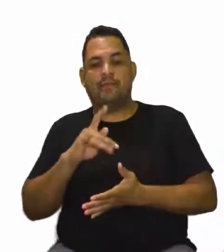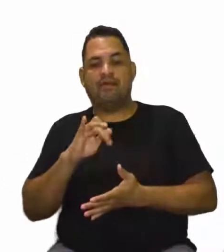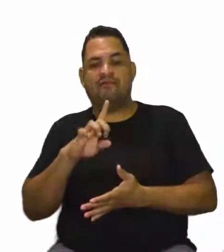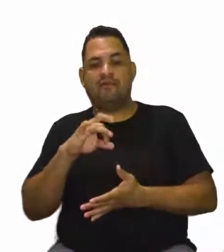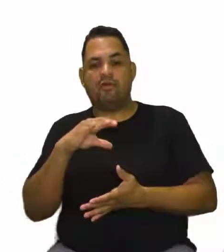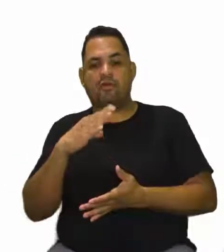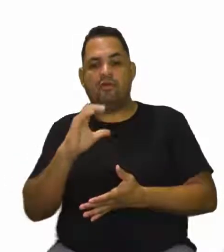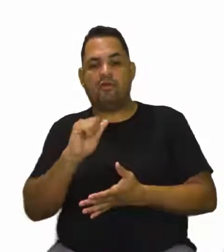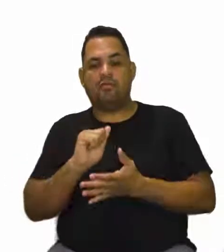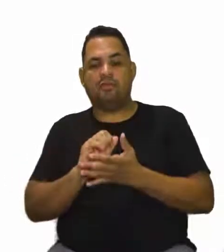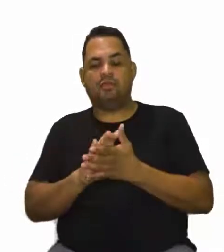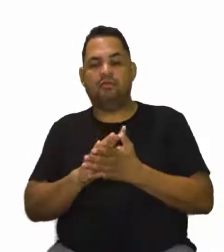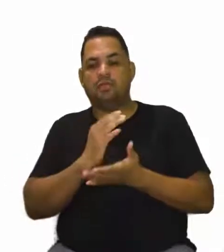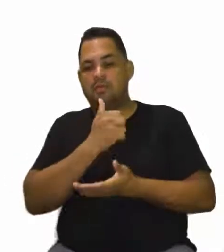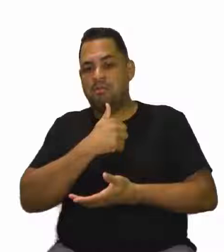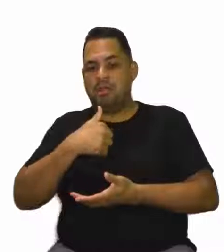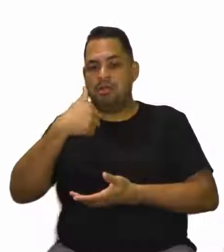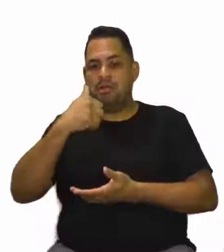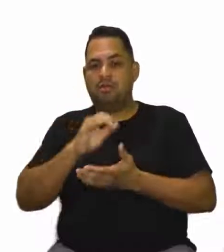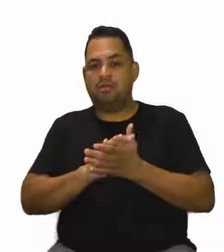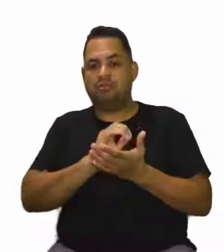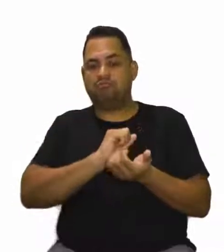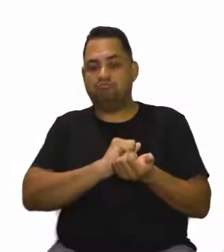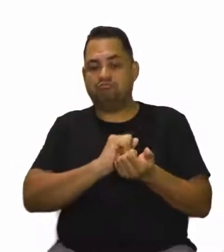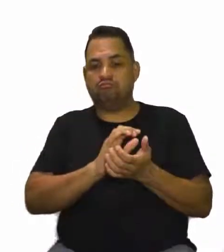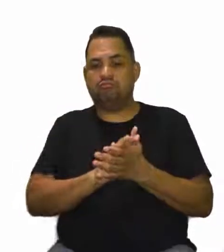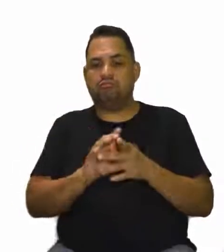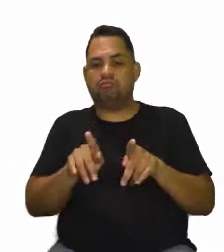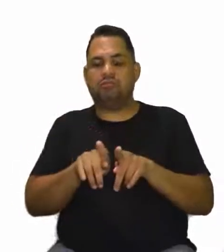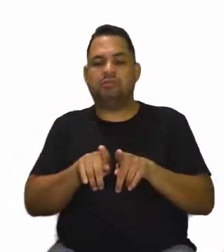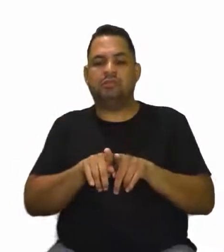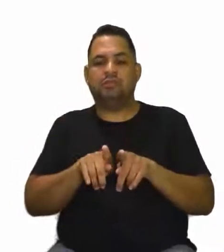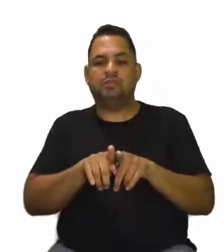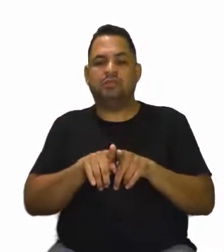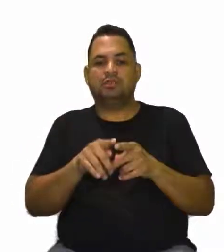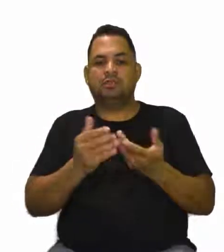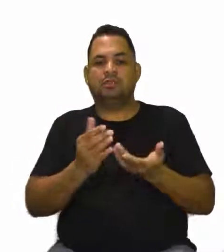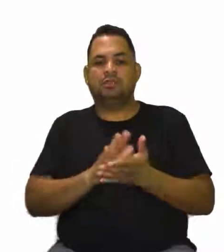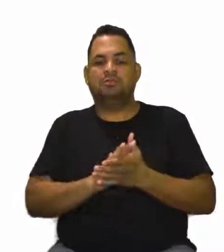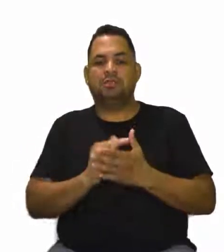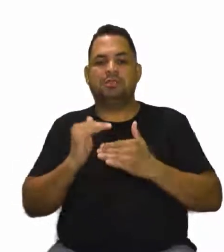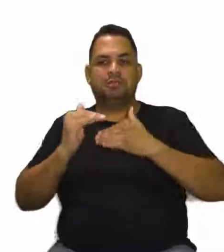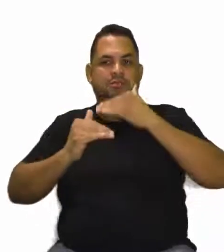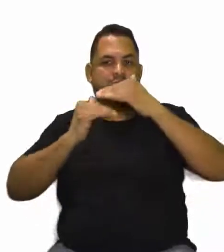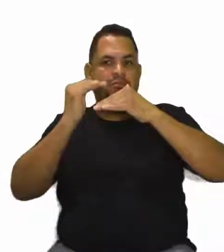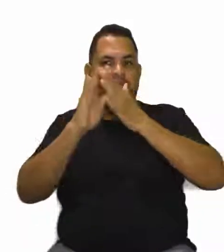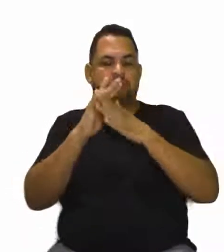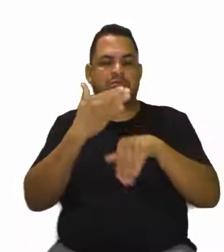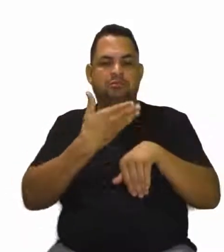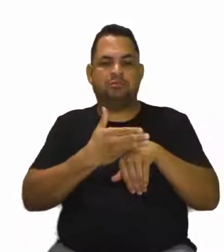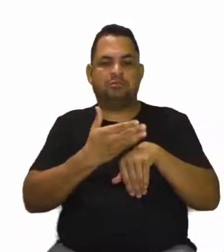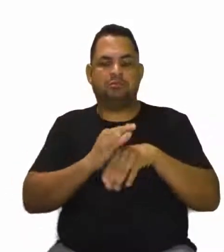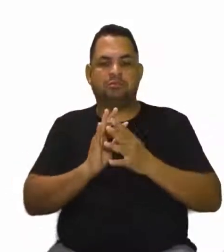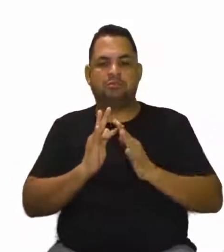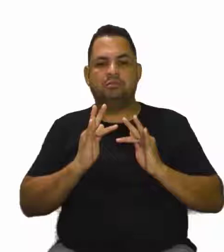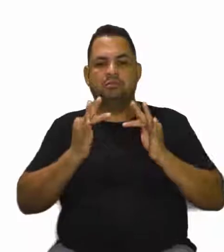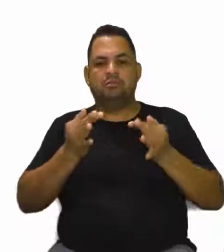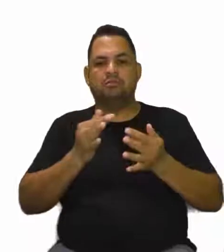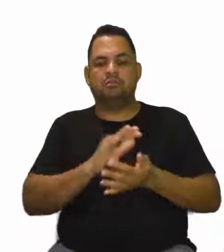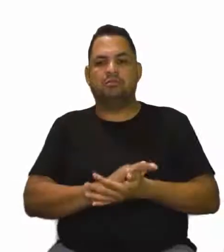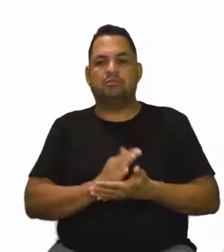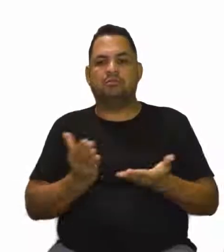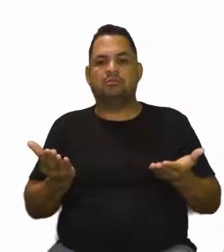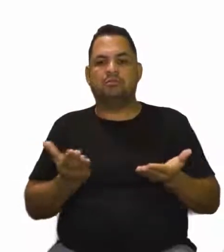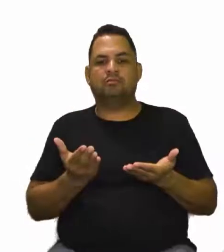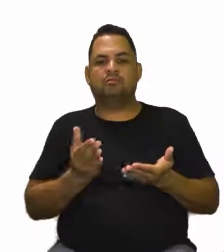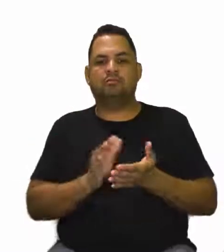a eficiência e a um grau mais elevado do treinamento. Ok? Fechou aí?